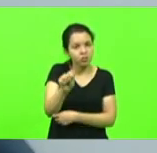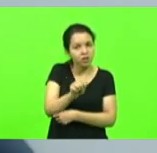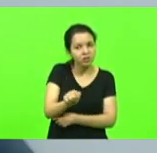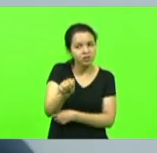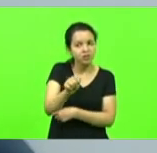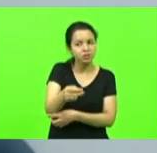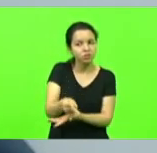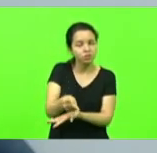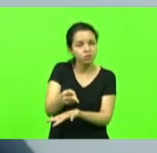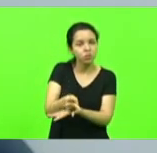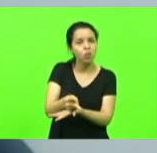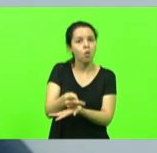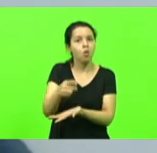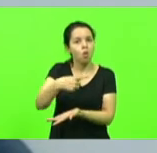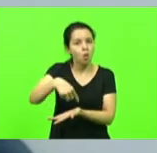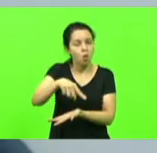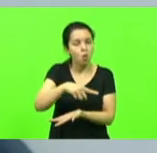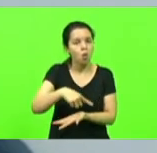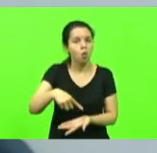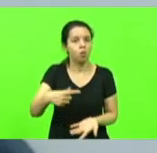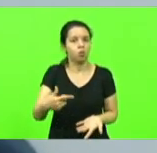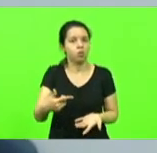A gente acaba